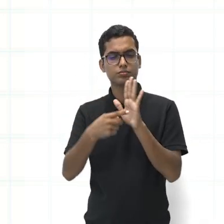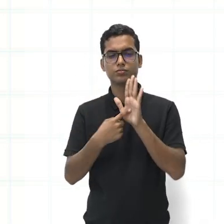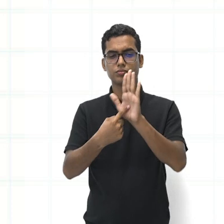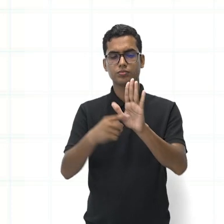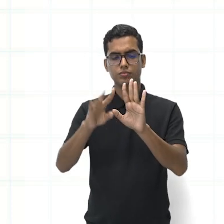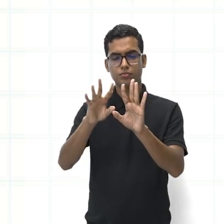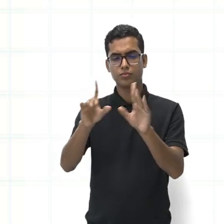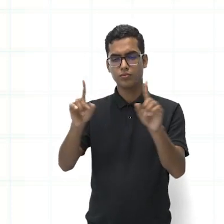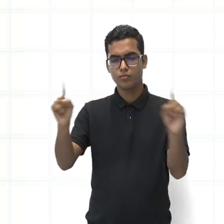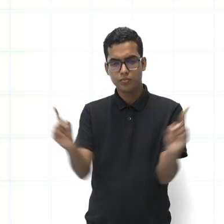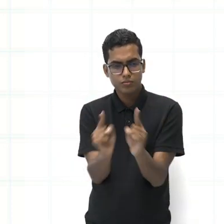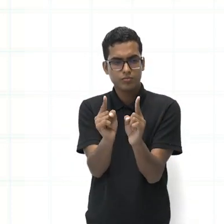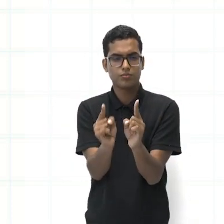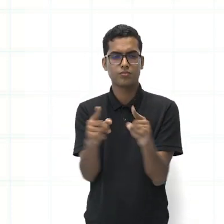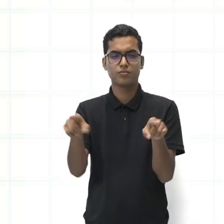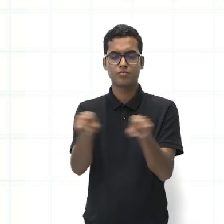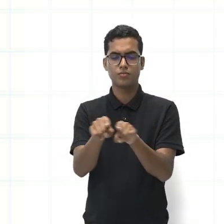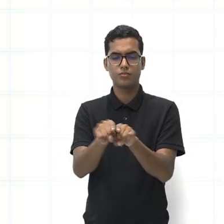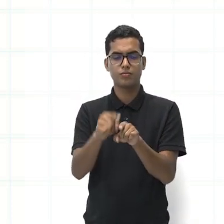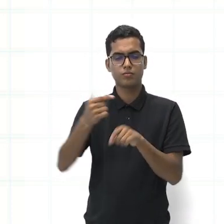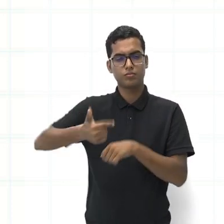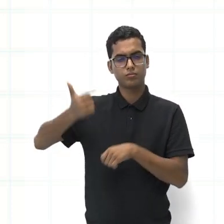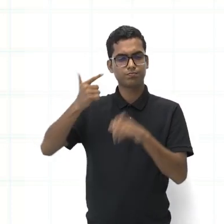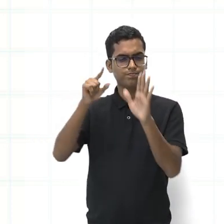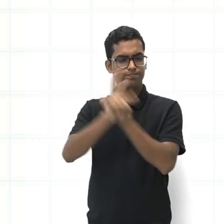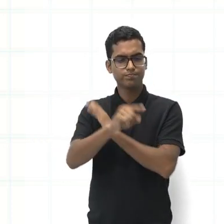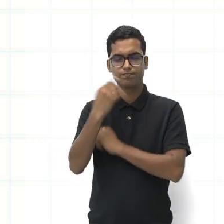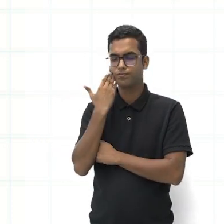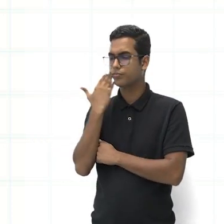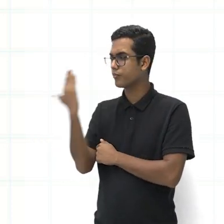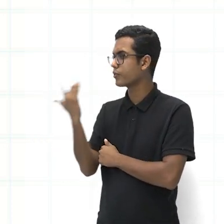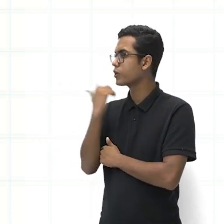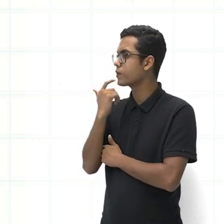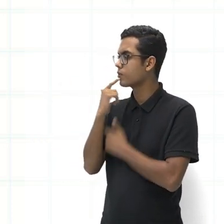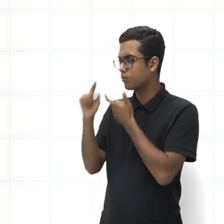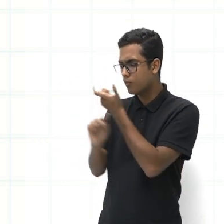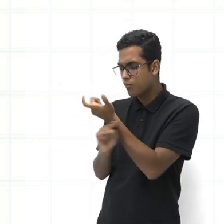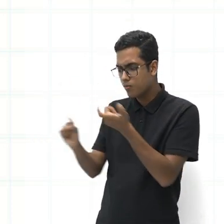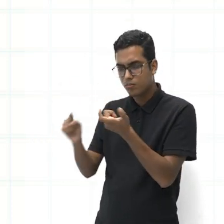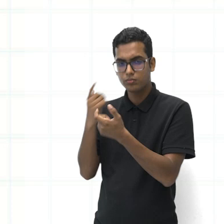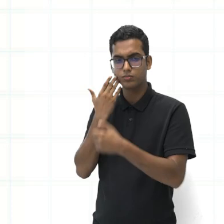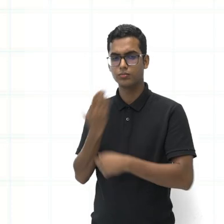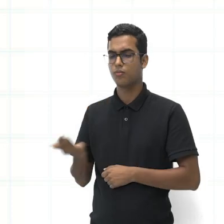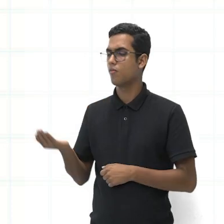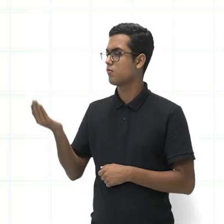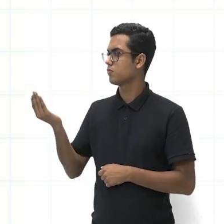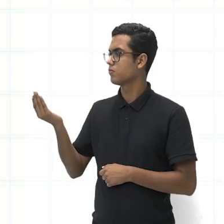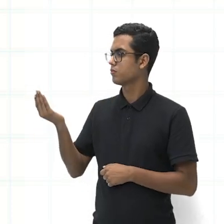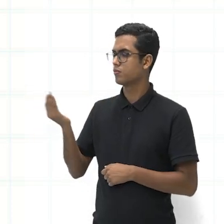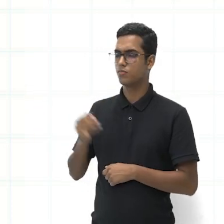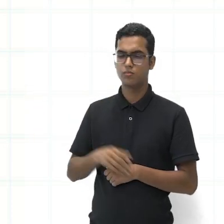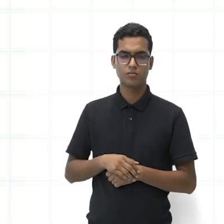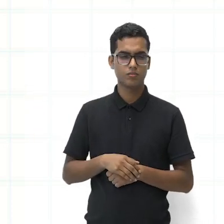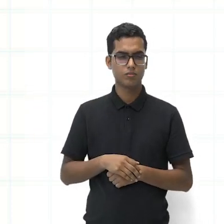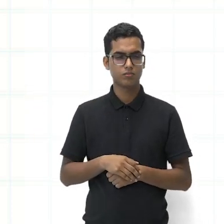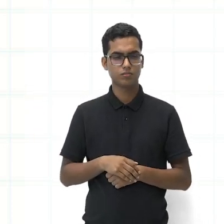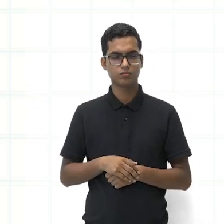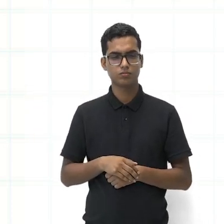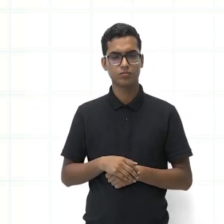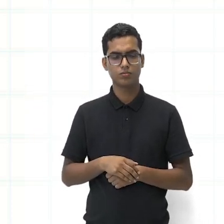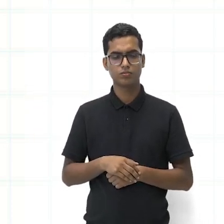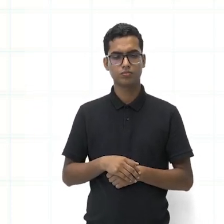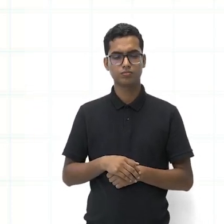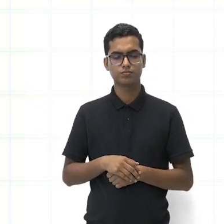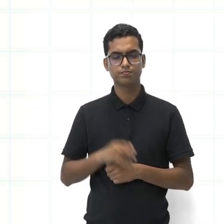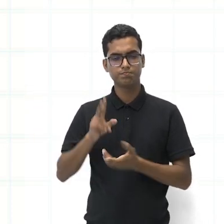nome? Segunda pergunta, também iniciando com WH, né? What are your parents' name? Qual é o nome dos seus